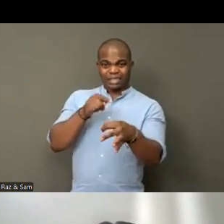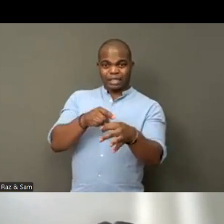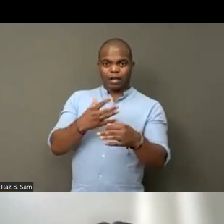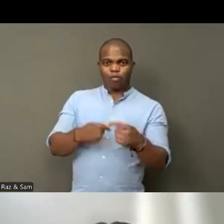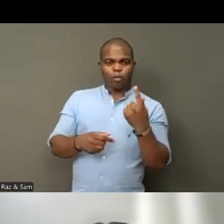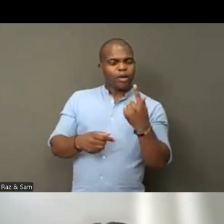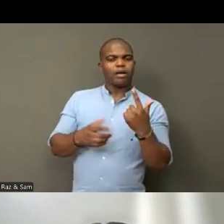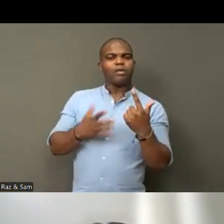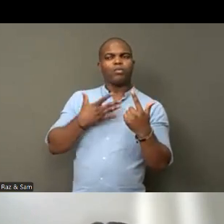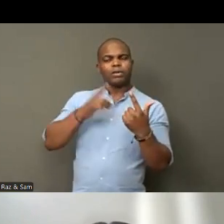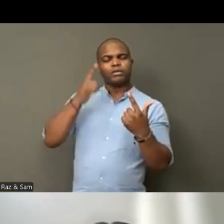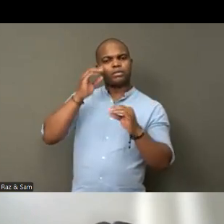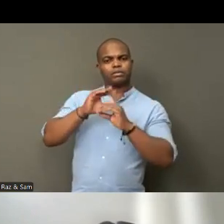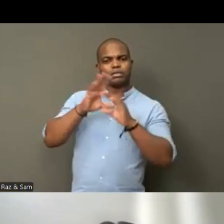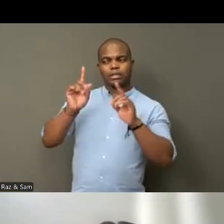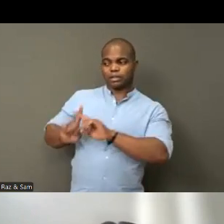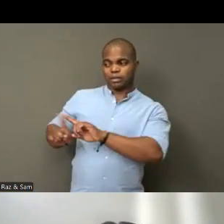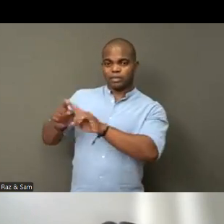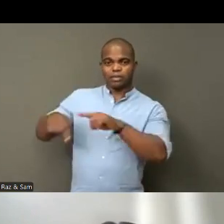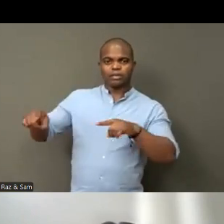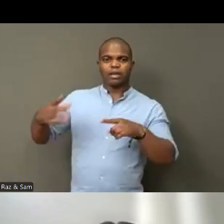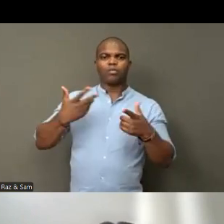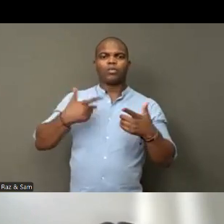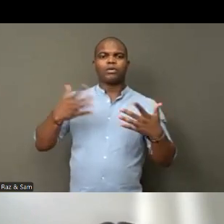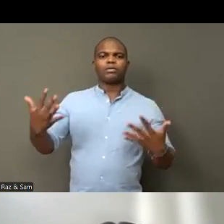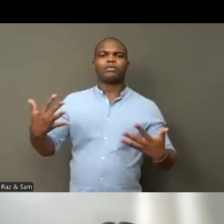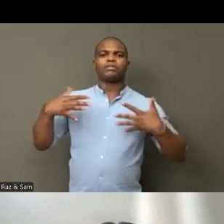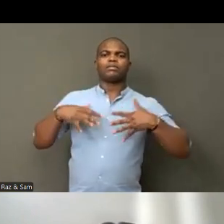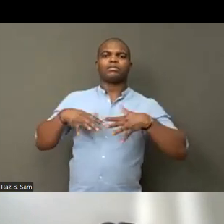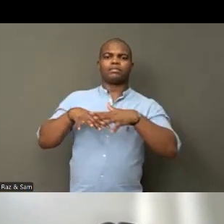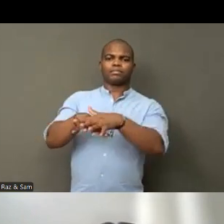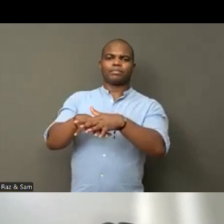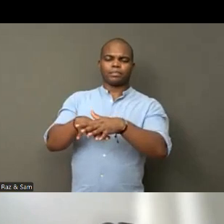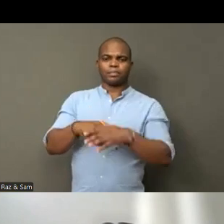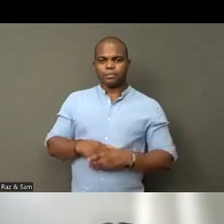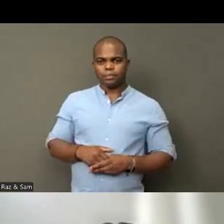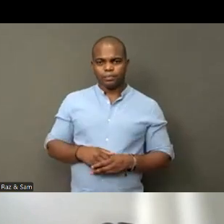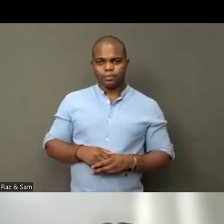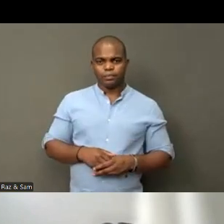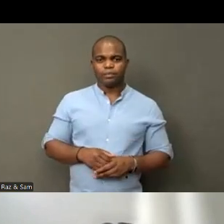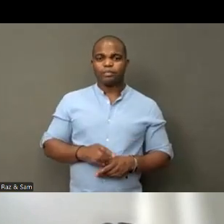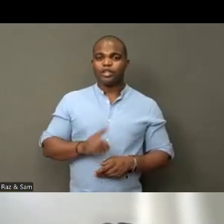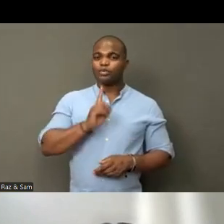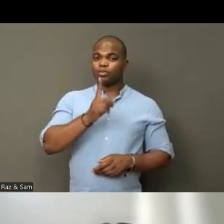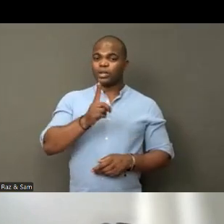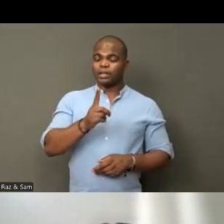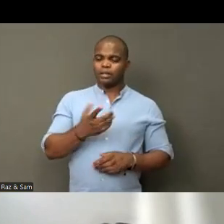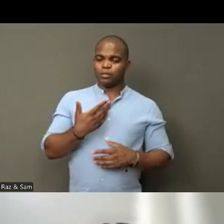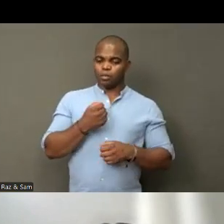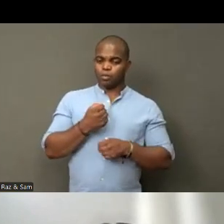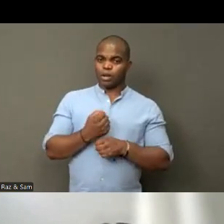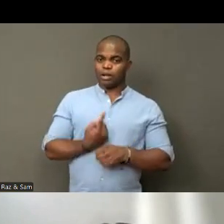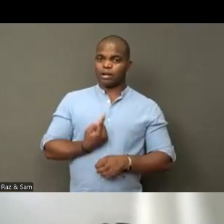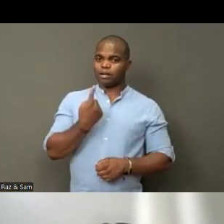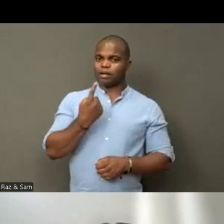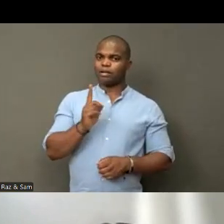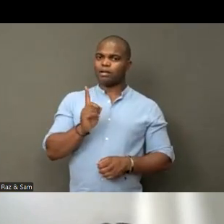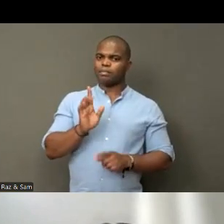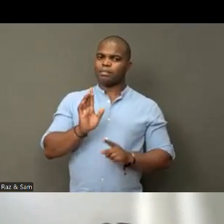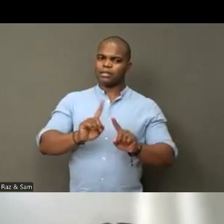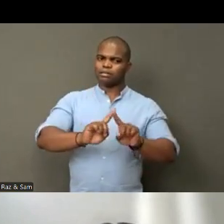a dinâmica e os atributos, temos de trabalhar com os determinadores sociais da saúde, temos de trabalhar em